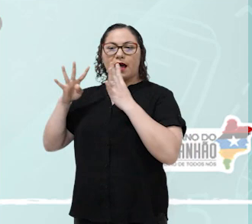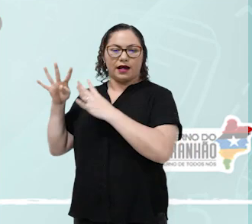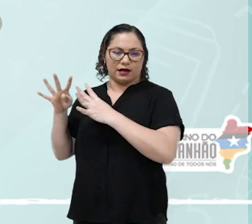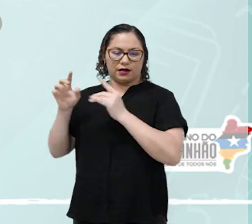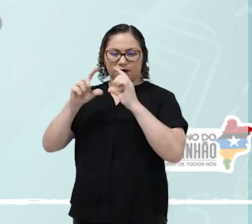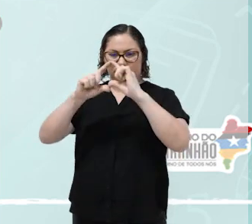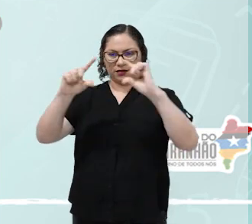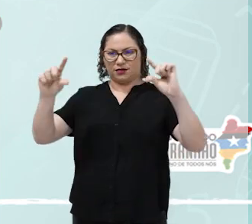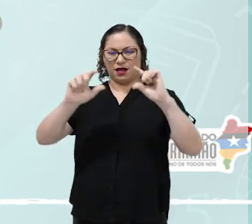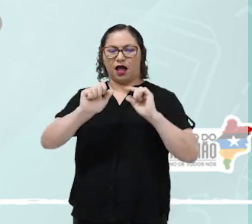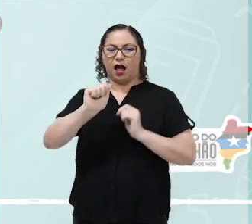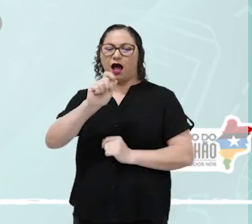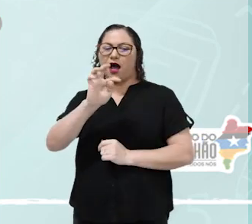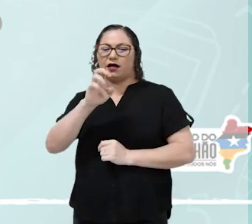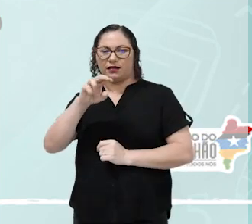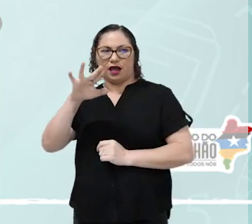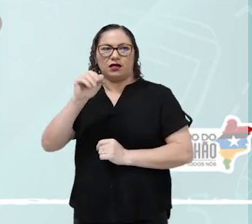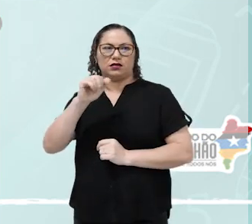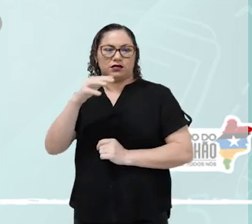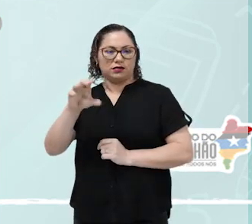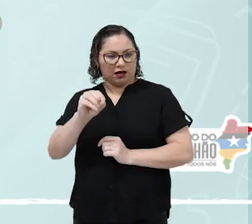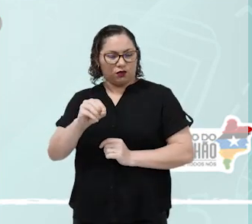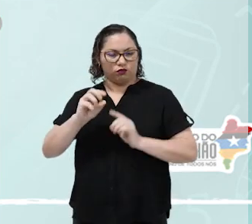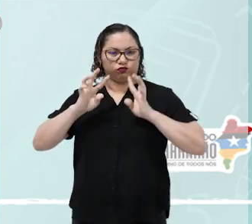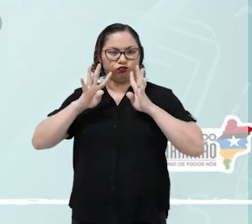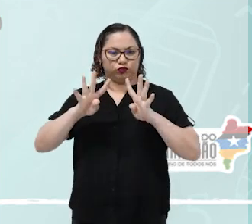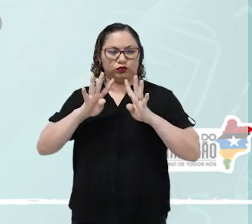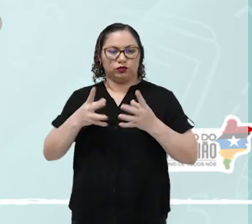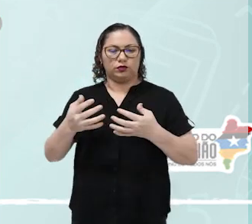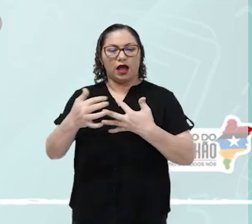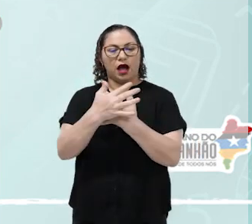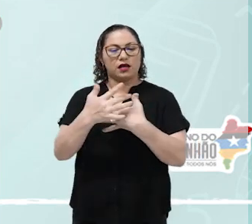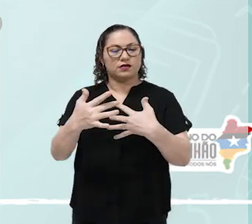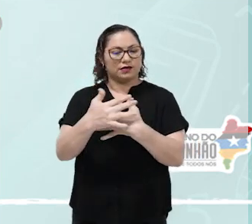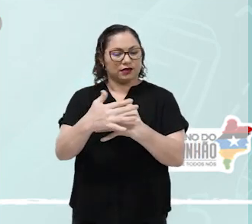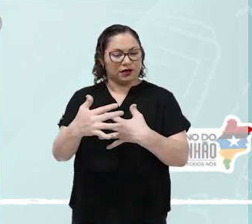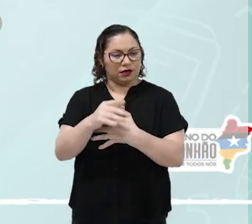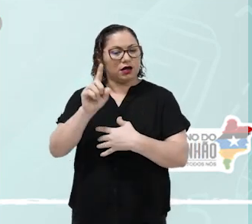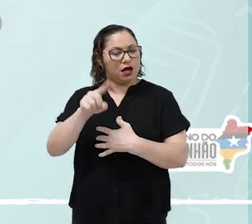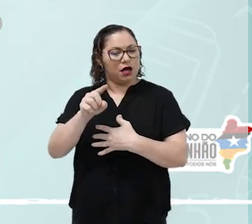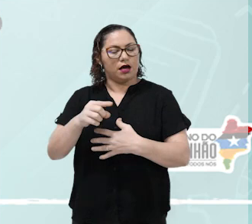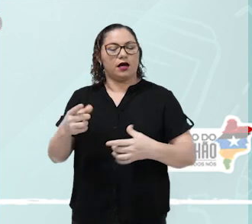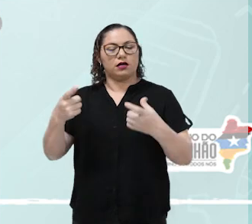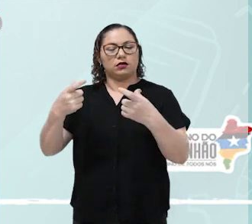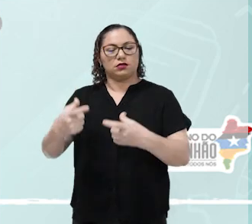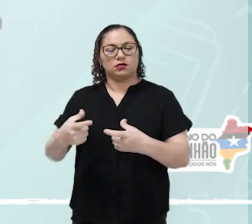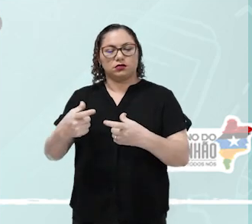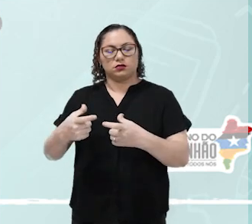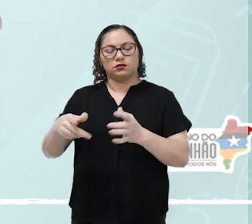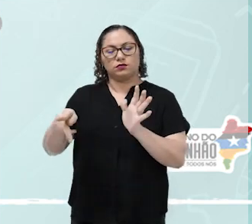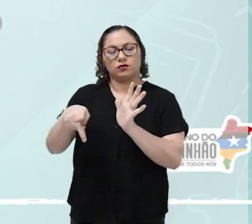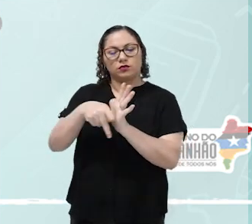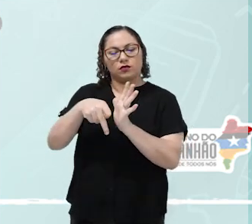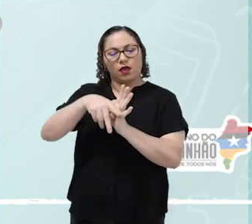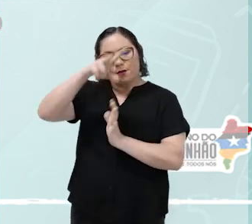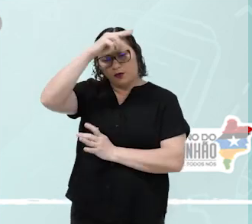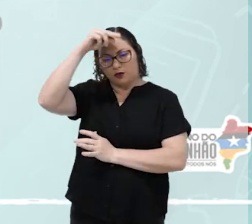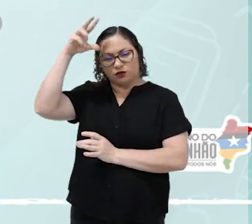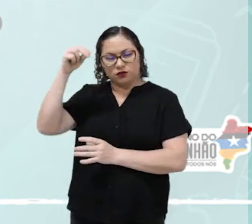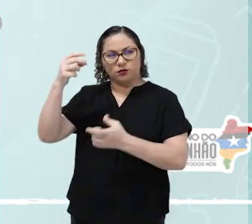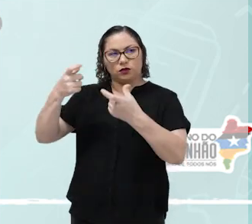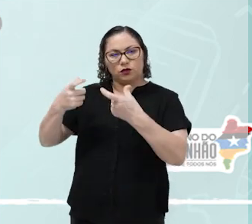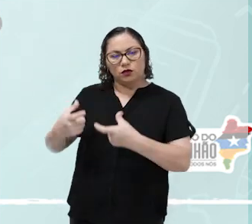destacadas aí para você. A cidade é a sede municipal, o local que concentra a